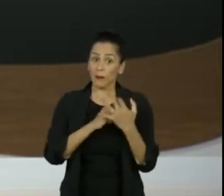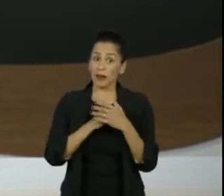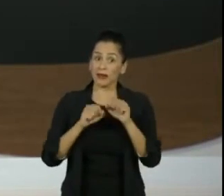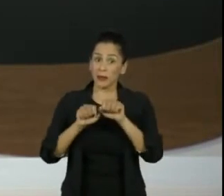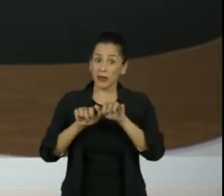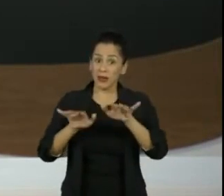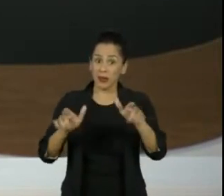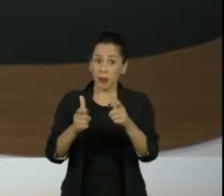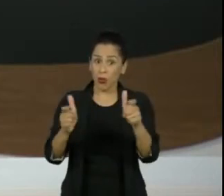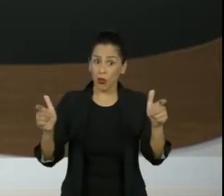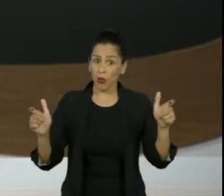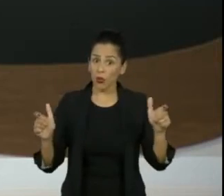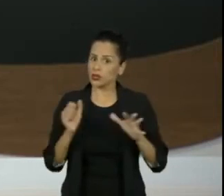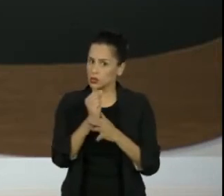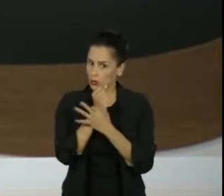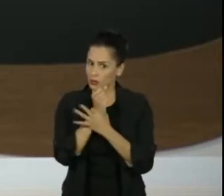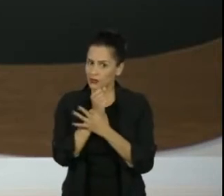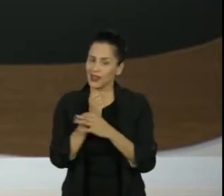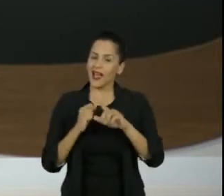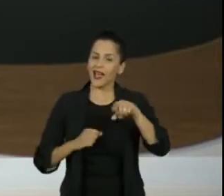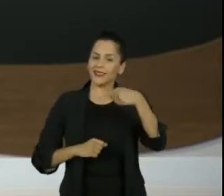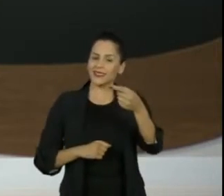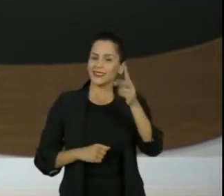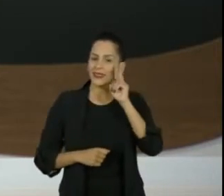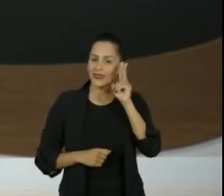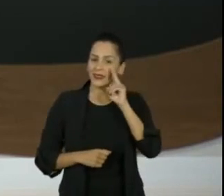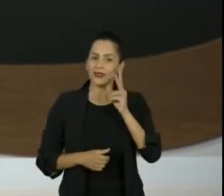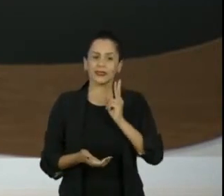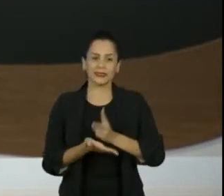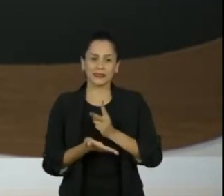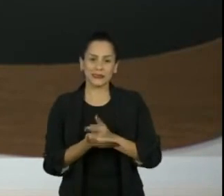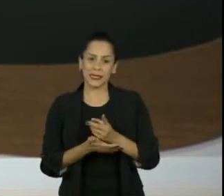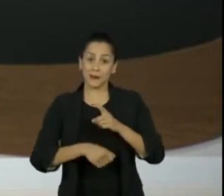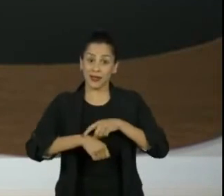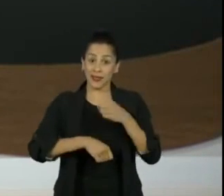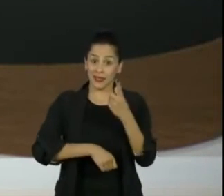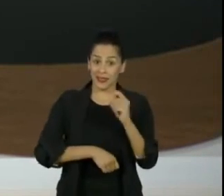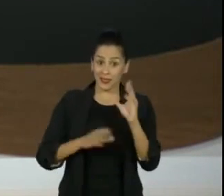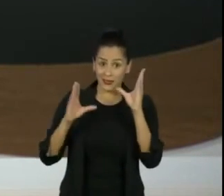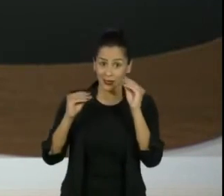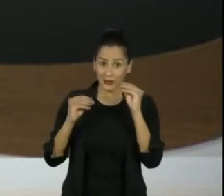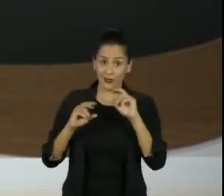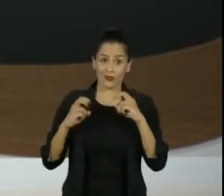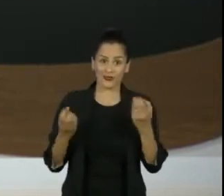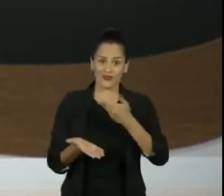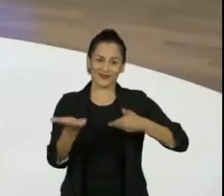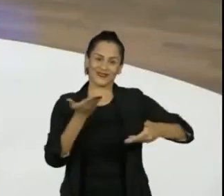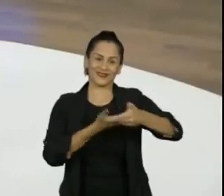recrudescendo. Até a próxima segunda-feira, sempre às 10 da noite, com mais um Roda Viva.